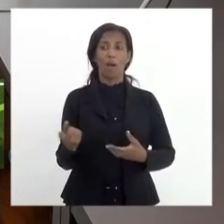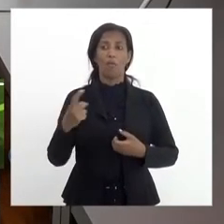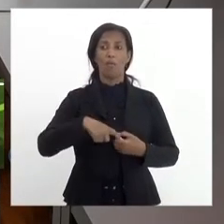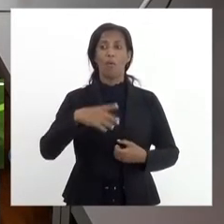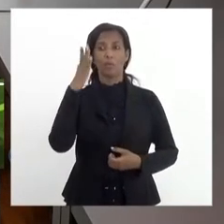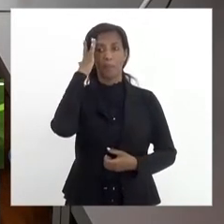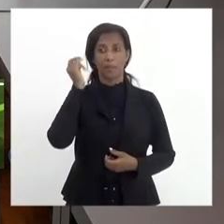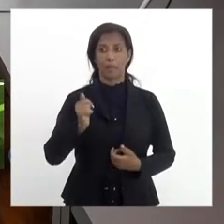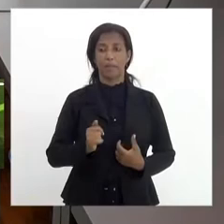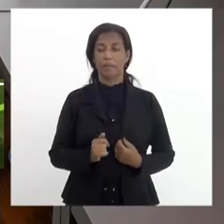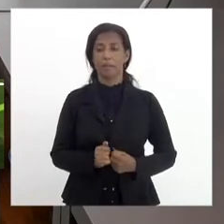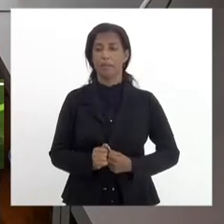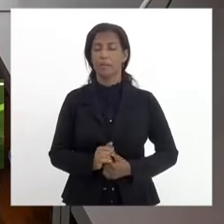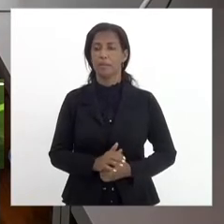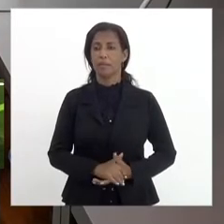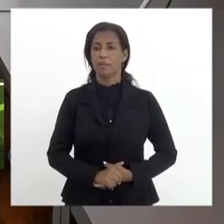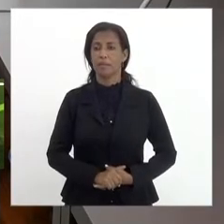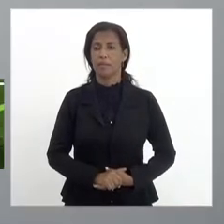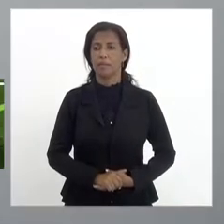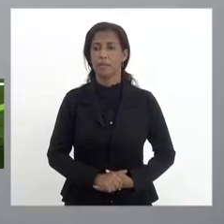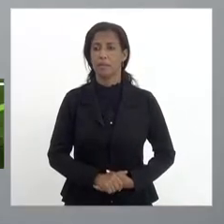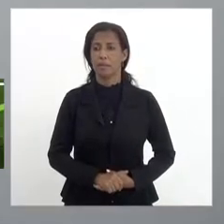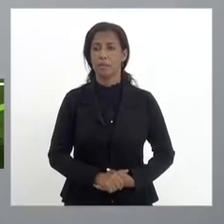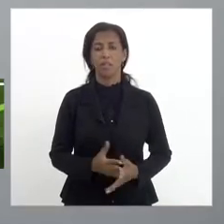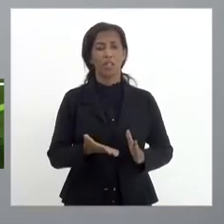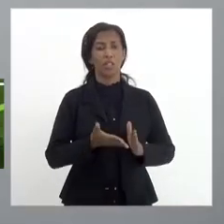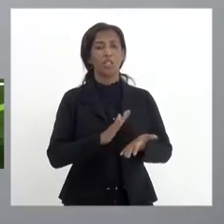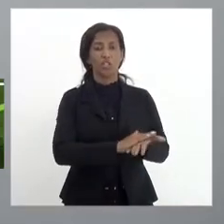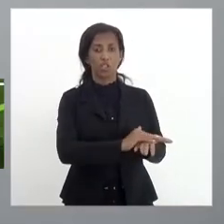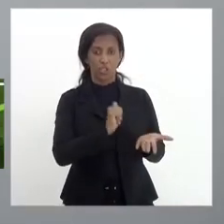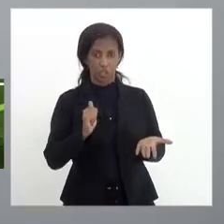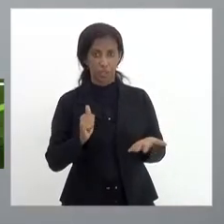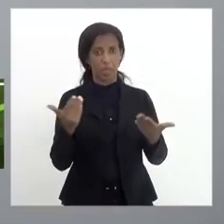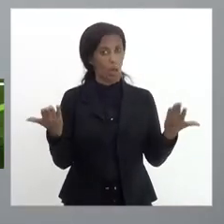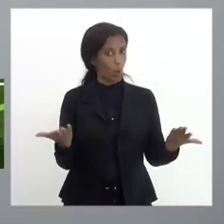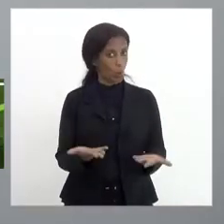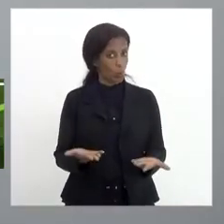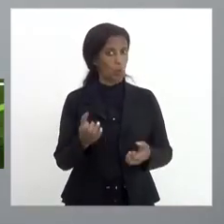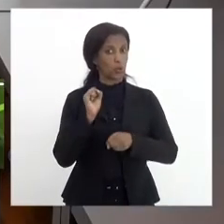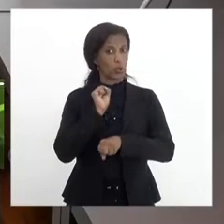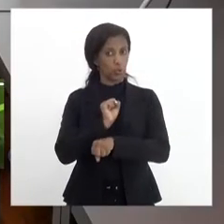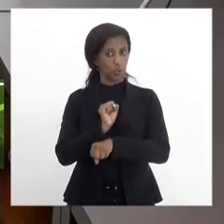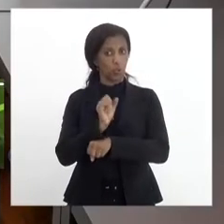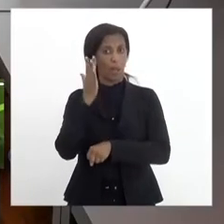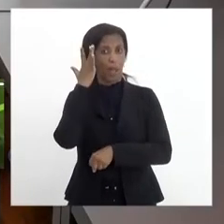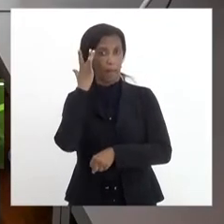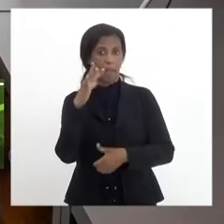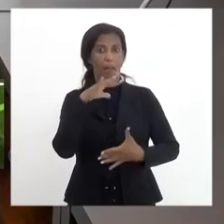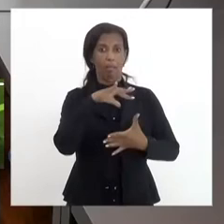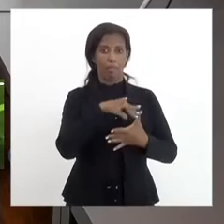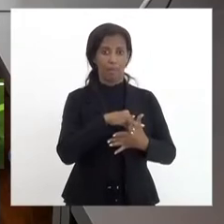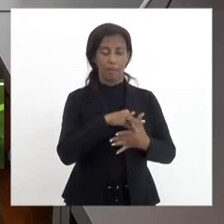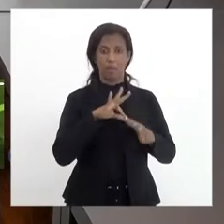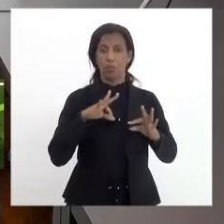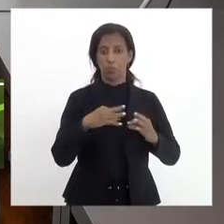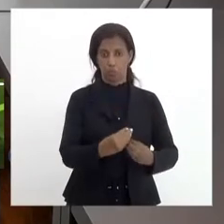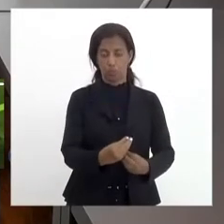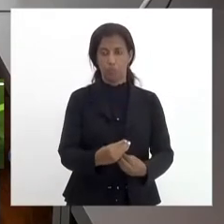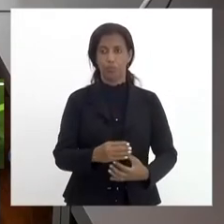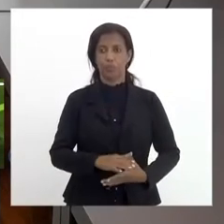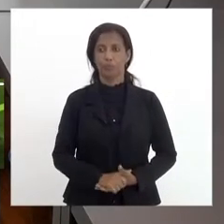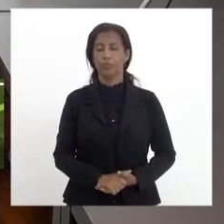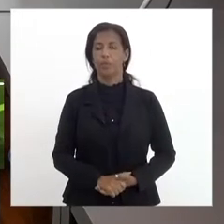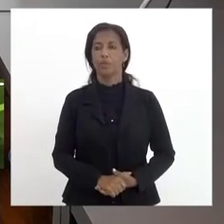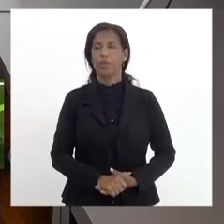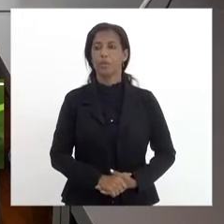anexa... Pode aqui, Márcio. Oi? Tem que tirar da pauta de hoje aqui. Eu tiro de hoje, espero amanhã, faz a anexação de todos eles. É. Retirar